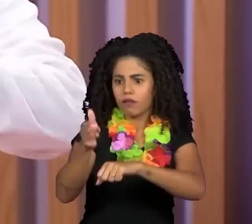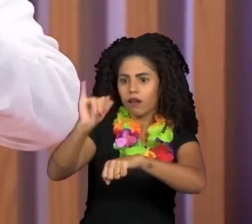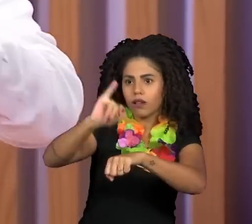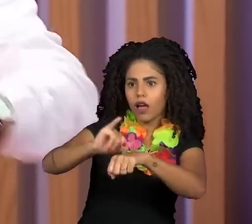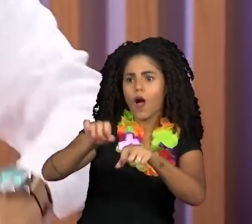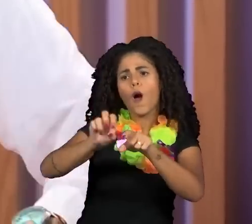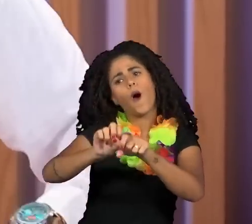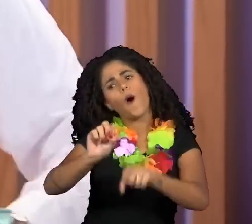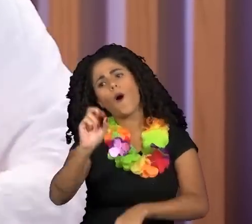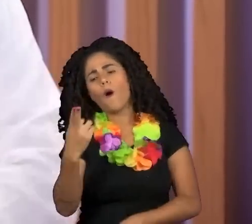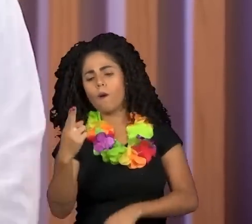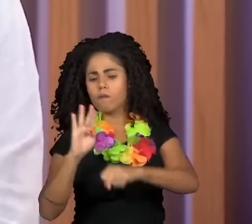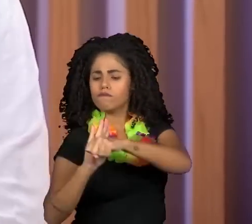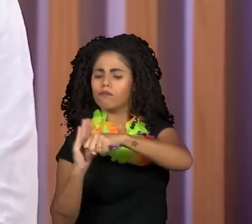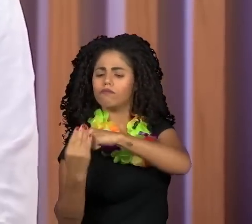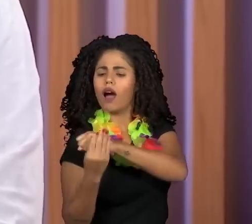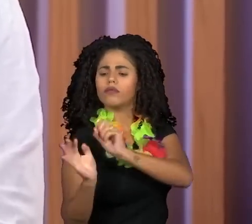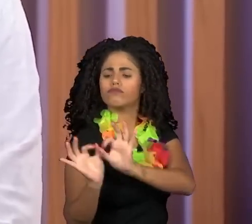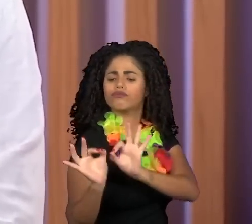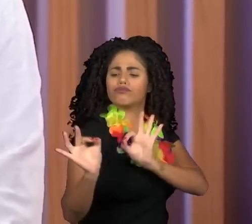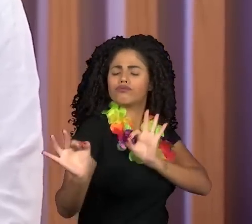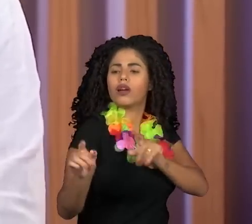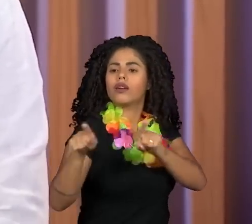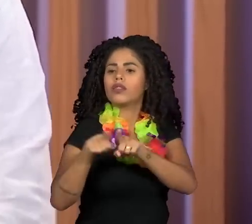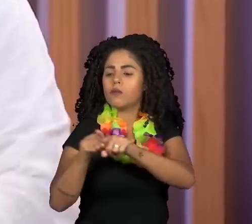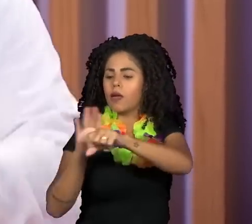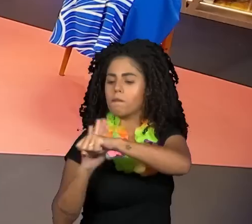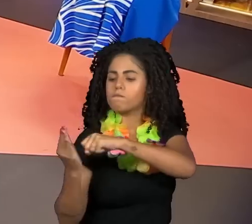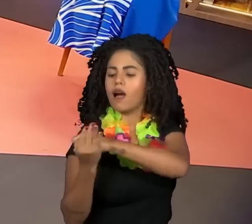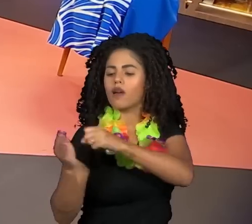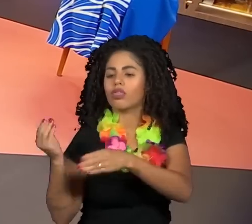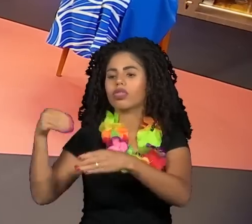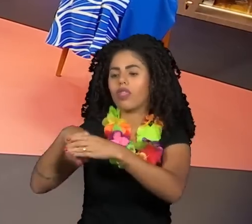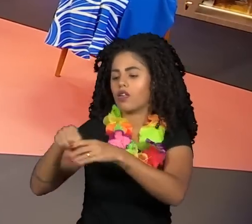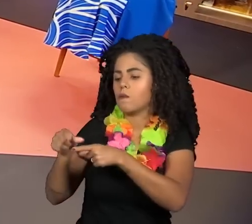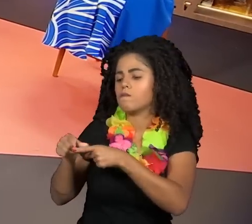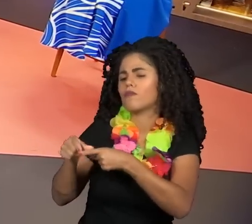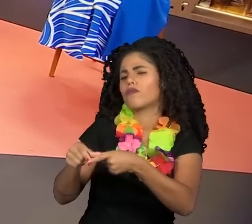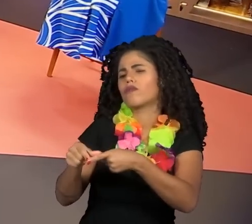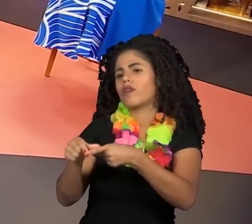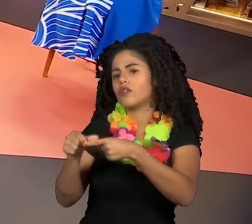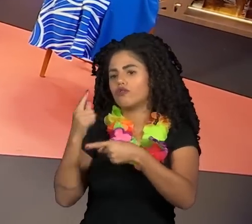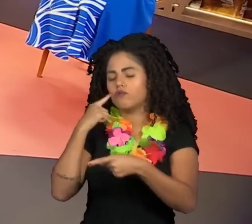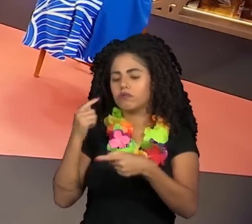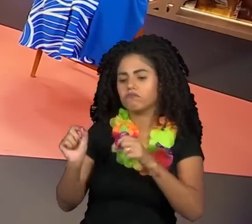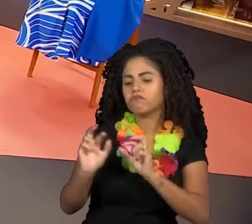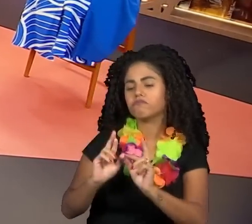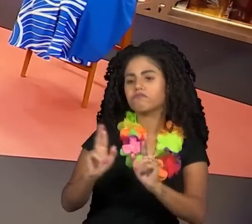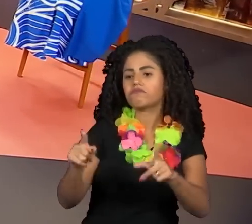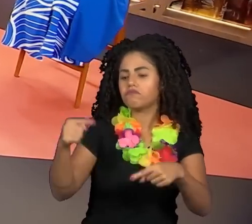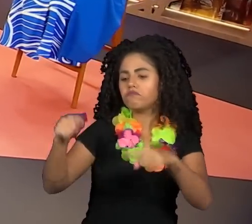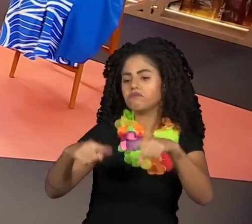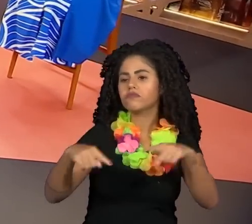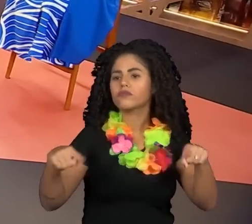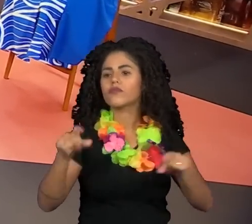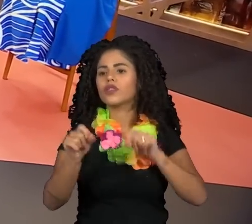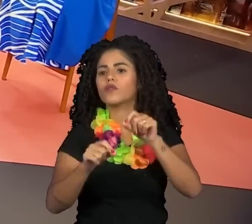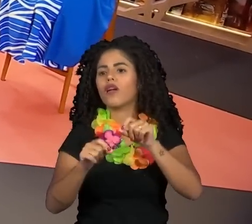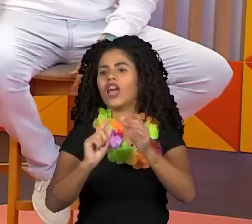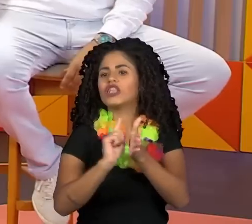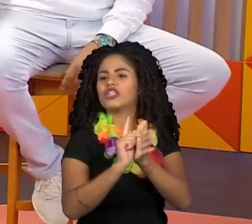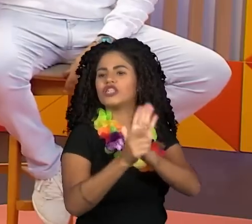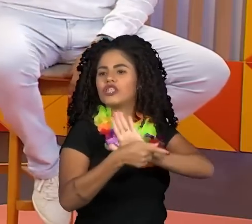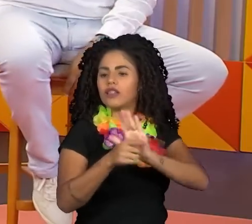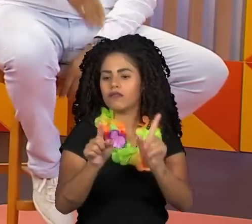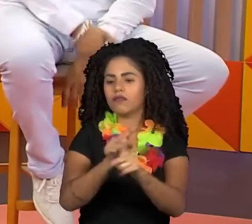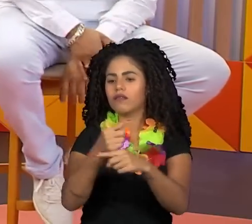bairros mais abastados, mas também os bairros periféricos, né? A gente acaba tendo um contraste um pouco em relação aos gêneros musicais também que